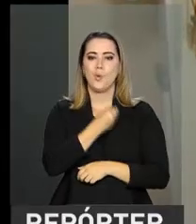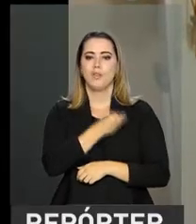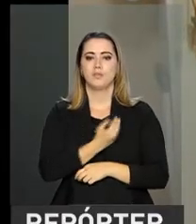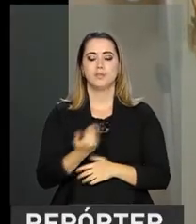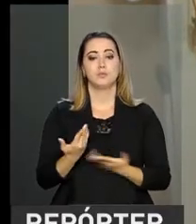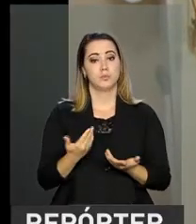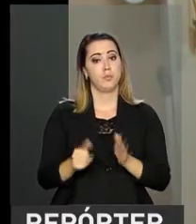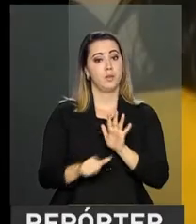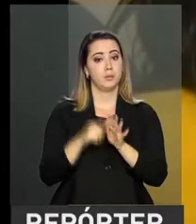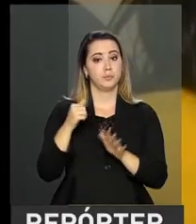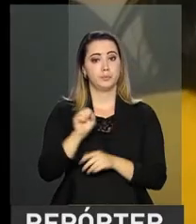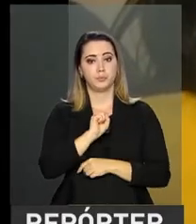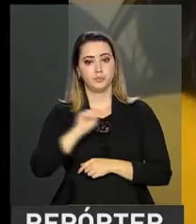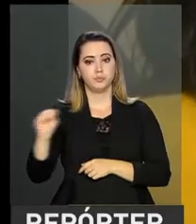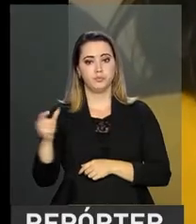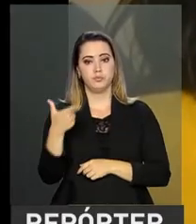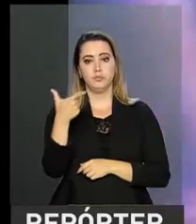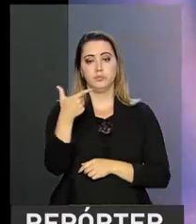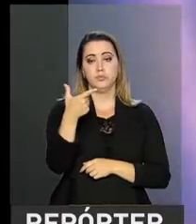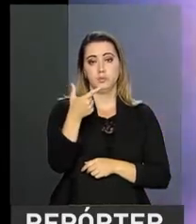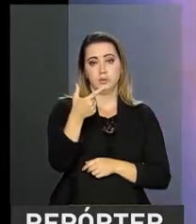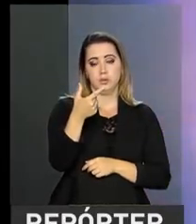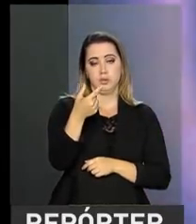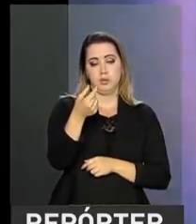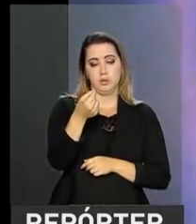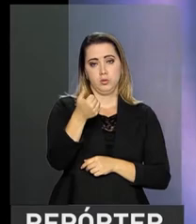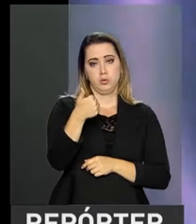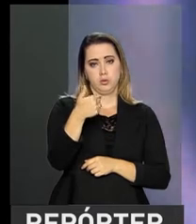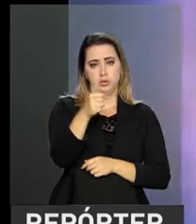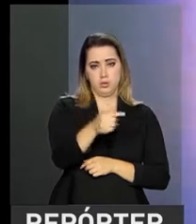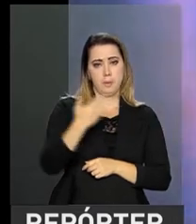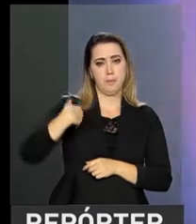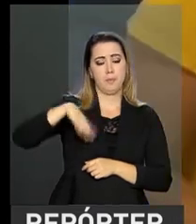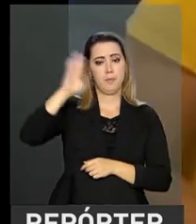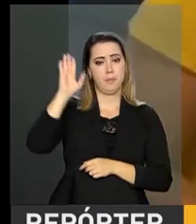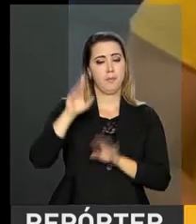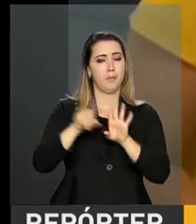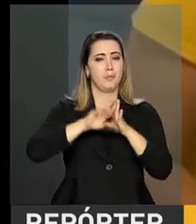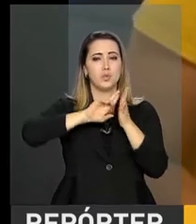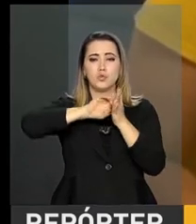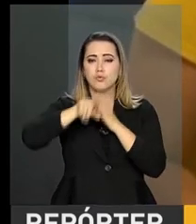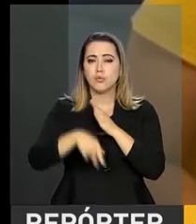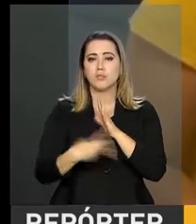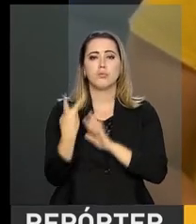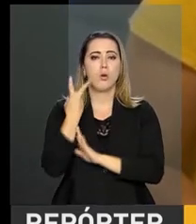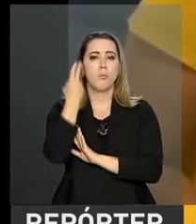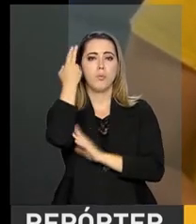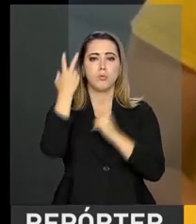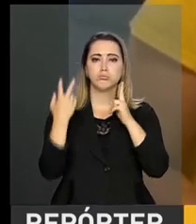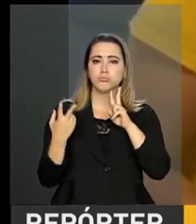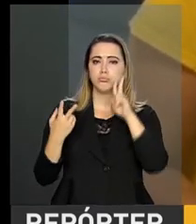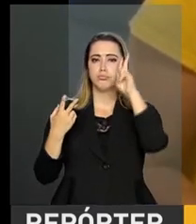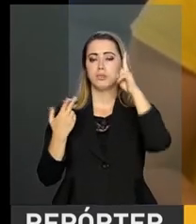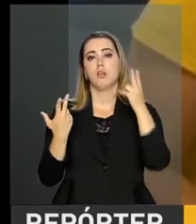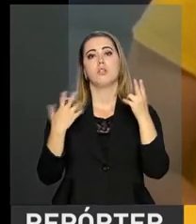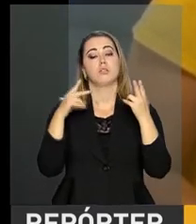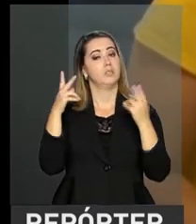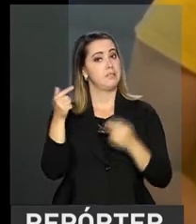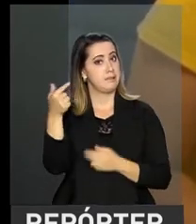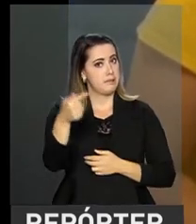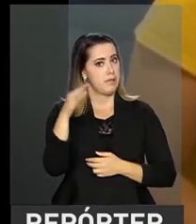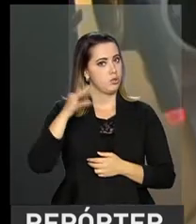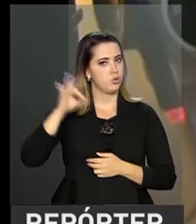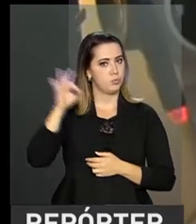semestre de 2016 ante mais de 7.800 transplantes de córnea foram realizados no país 7%